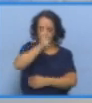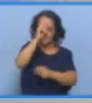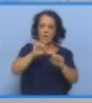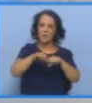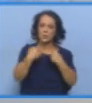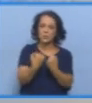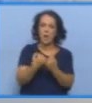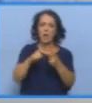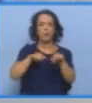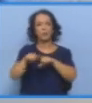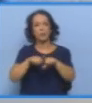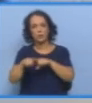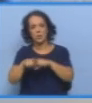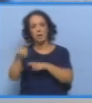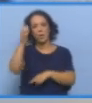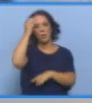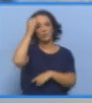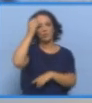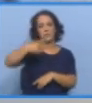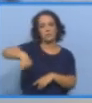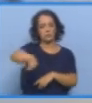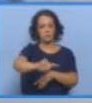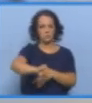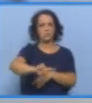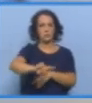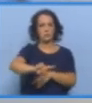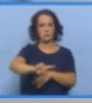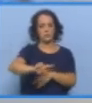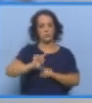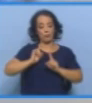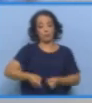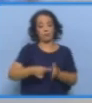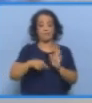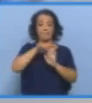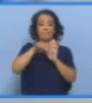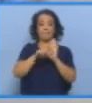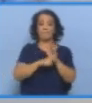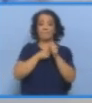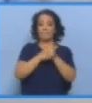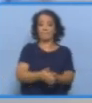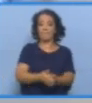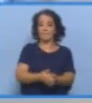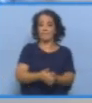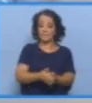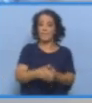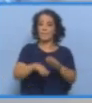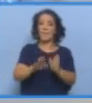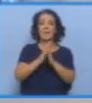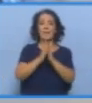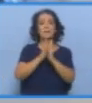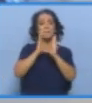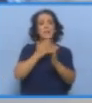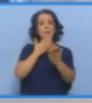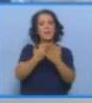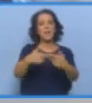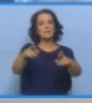política e a consciencial dos cristãos a partir do Evangelho. E uma igreja, de facto, que seja alegria, que dê